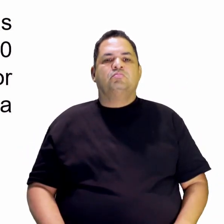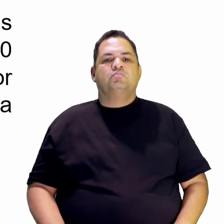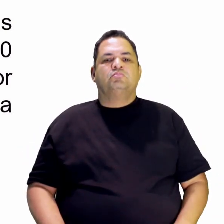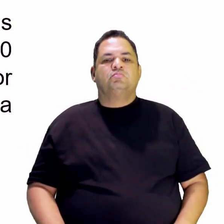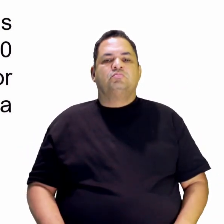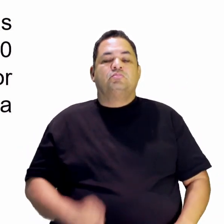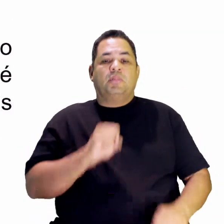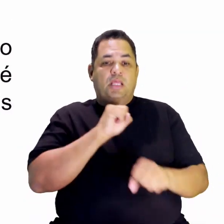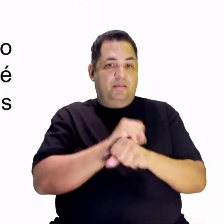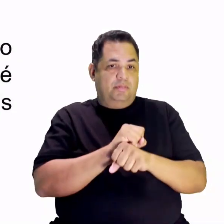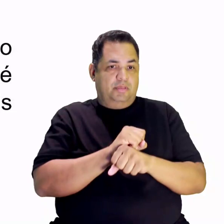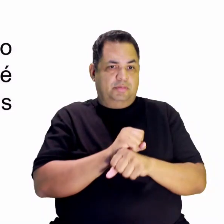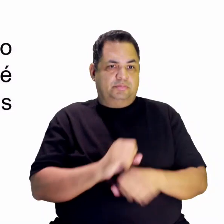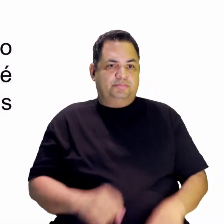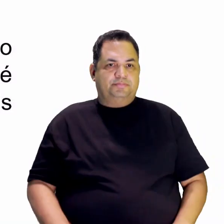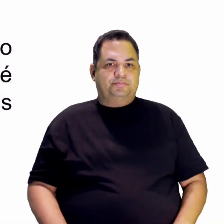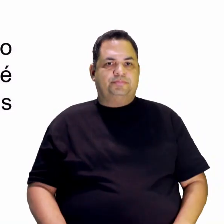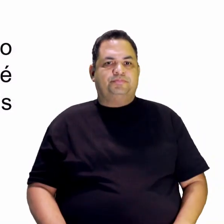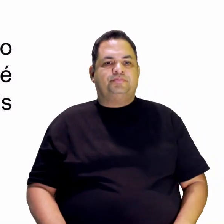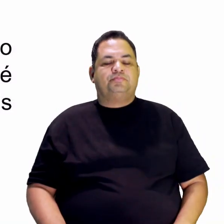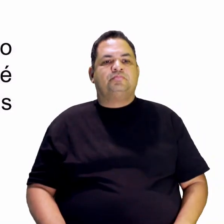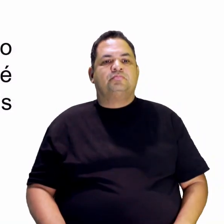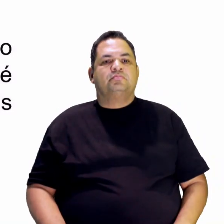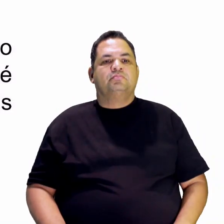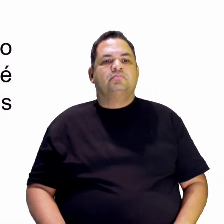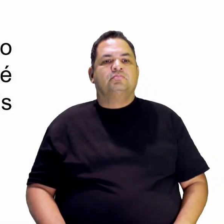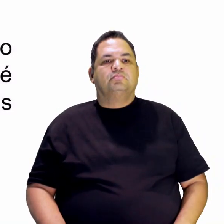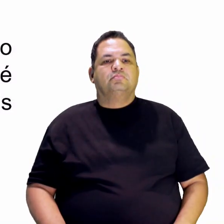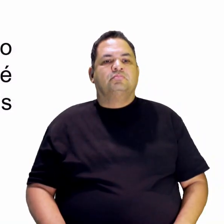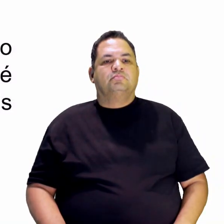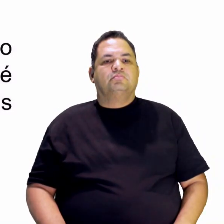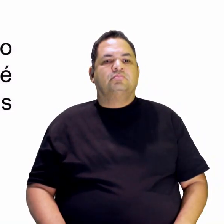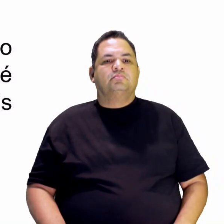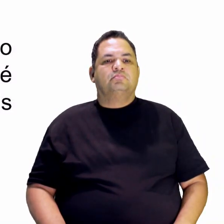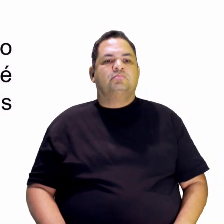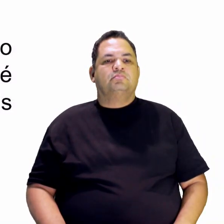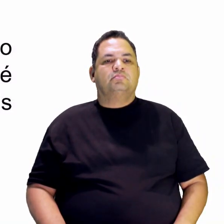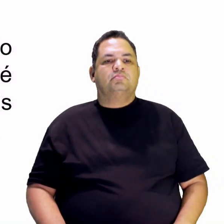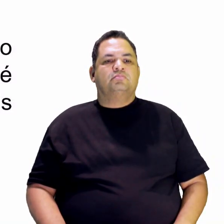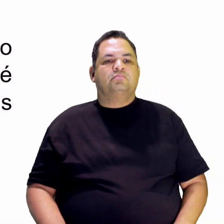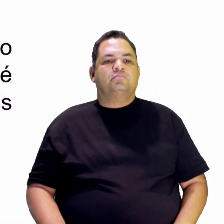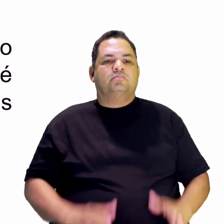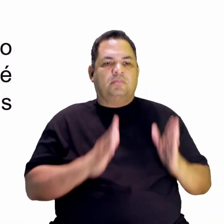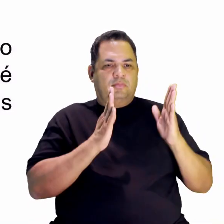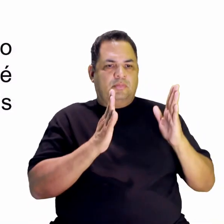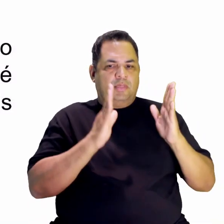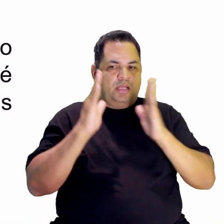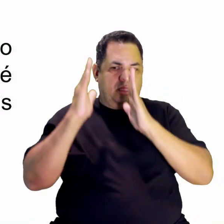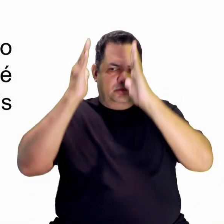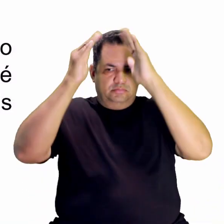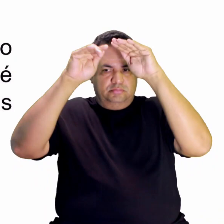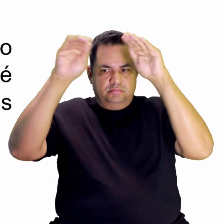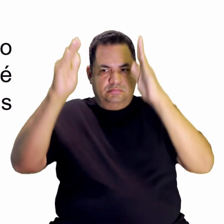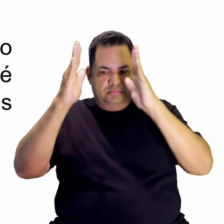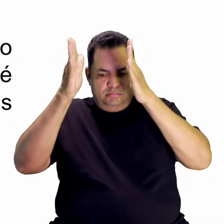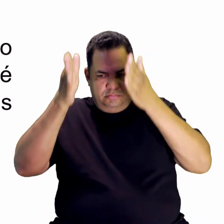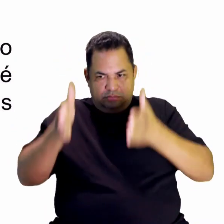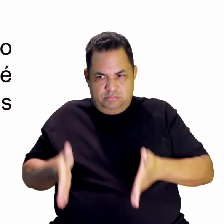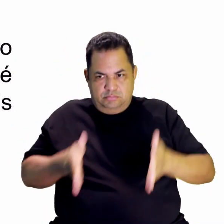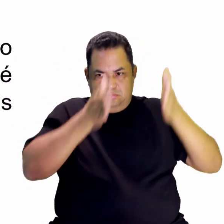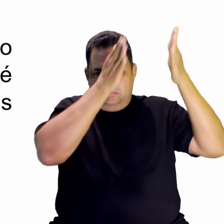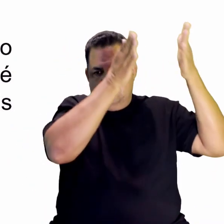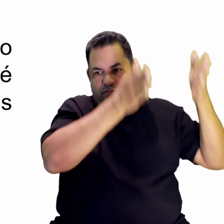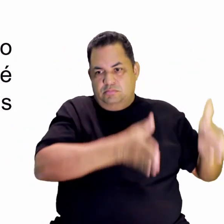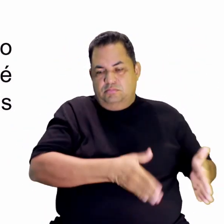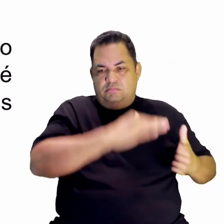estava parado, estava assim, ó, parado. As caixas estão com uma certa distância da